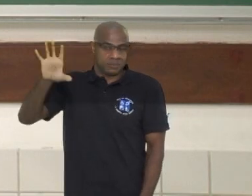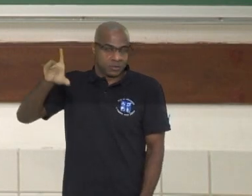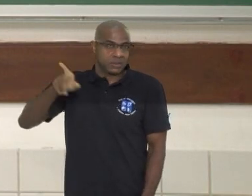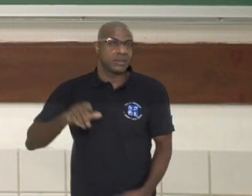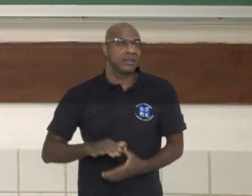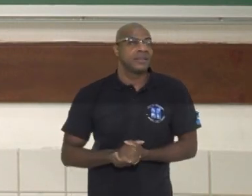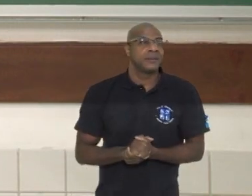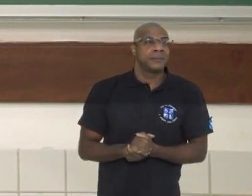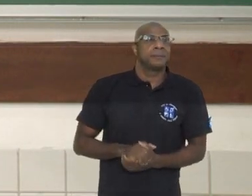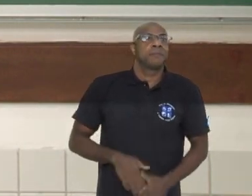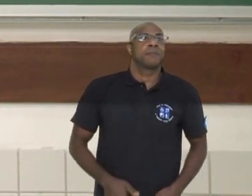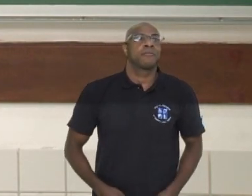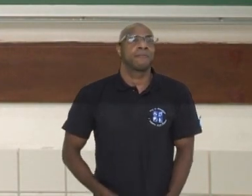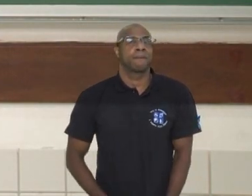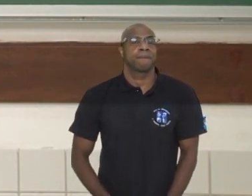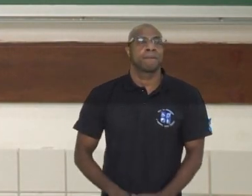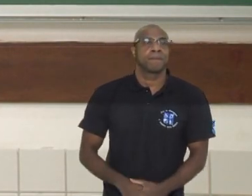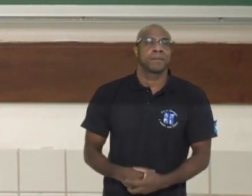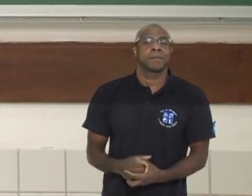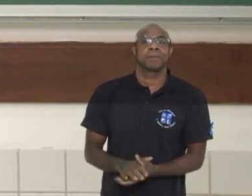frente? Espero que você tenha acertado.